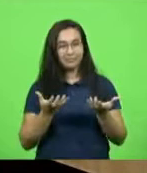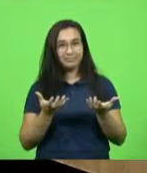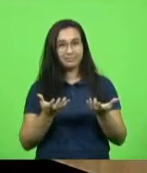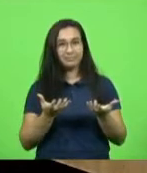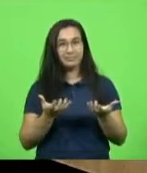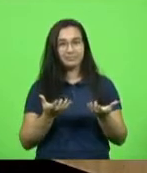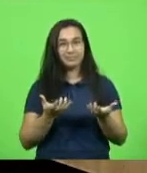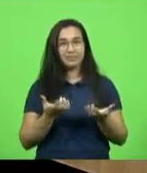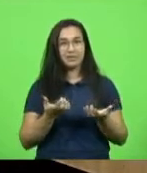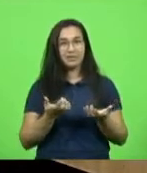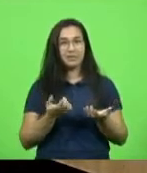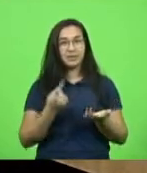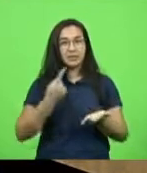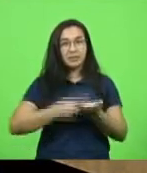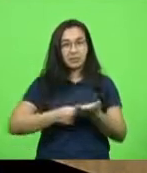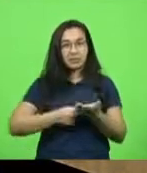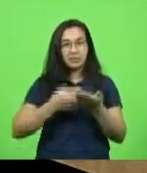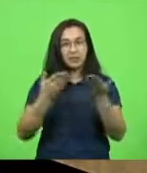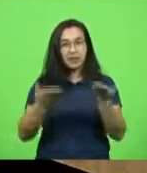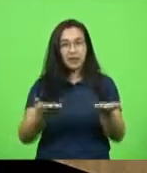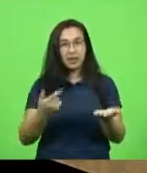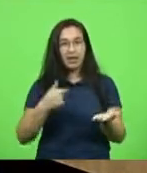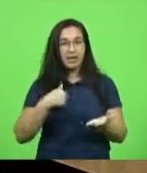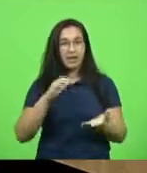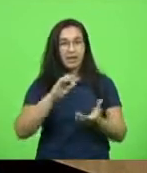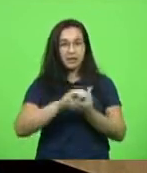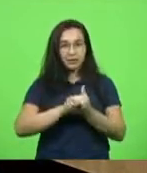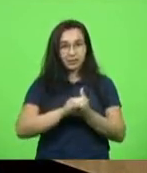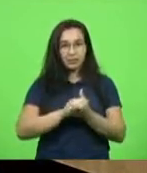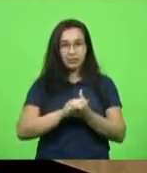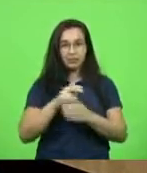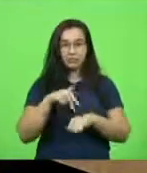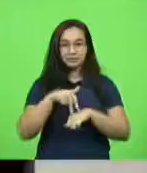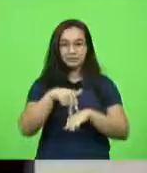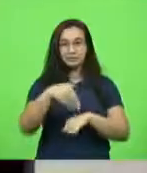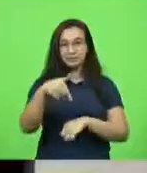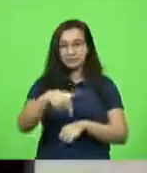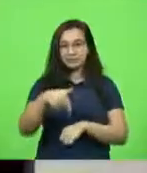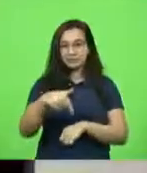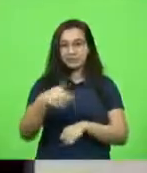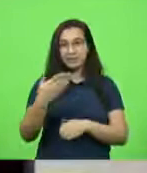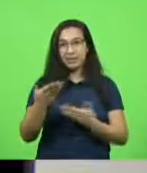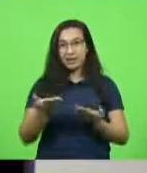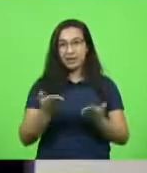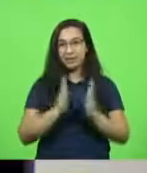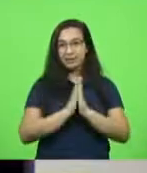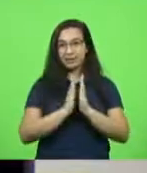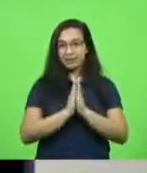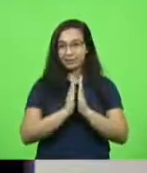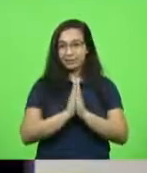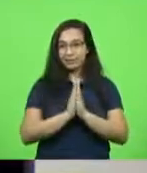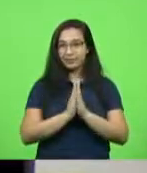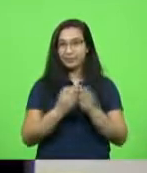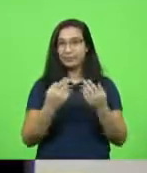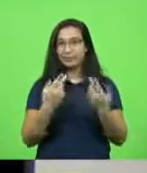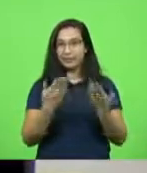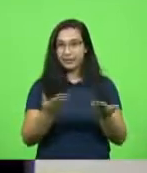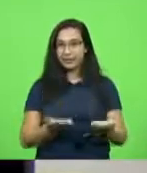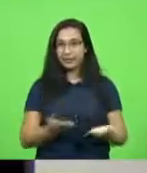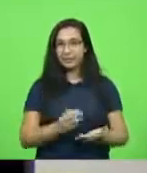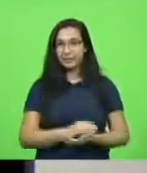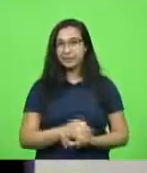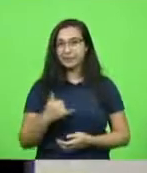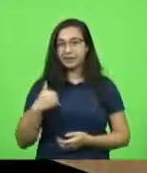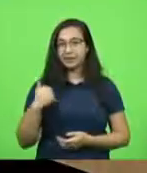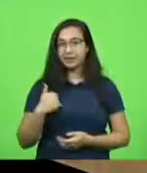da minha esposa no plenário desta casa que tá de aniversário hoje ela que veio de Blumenau para prestigiar nossa sessão senhor presidente